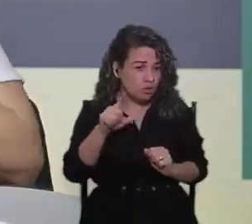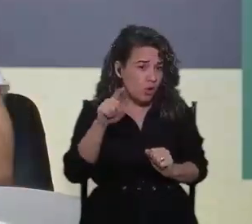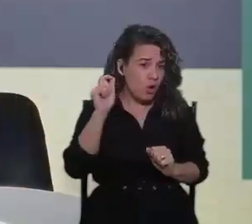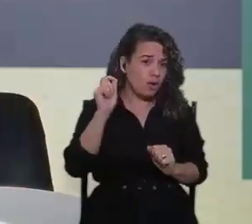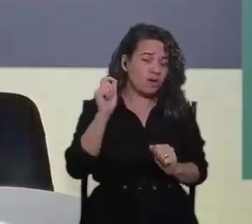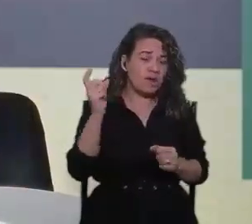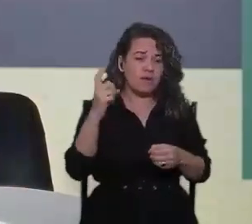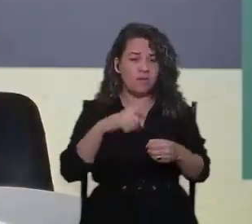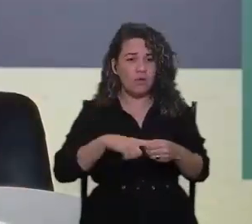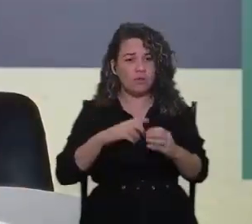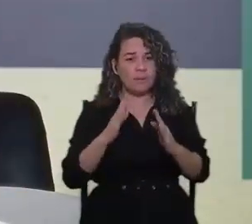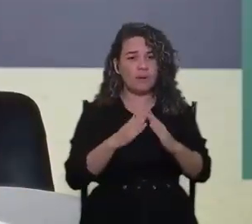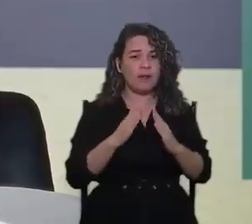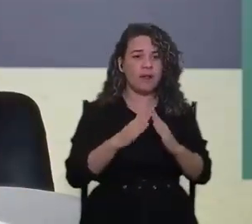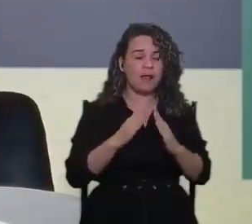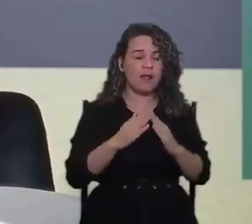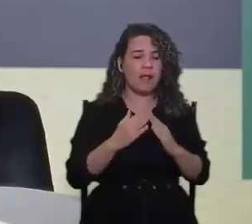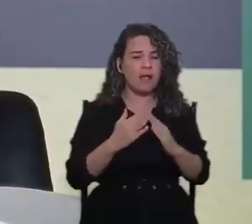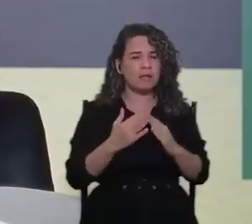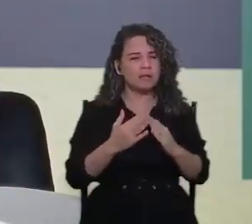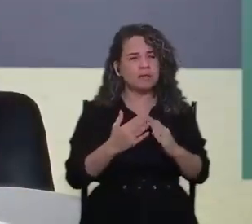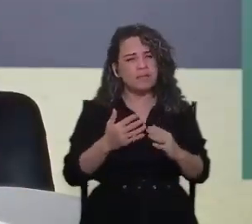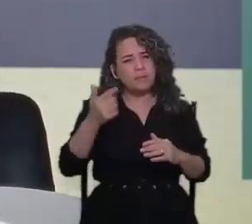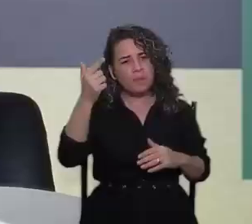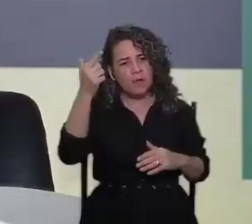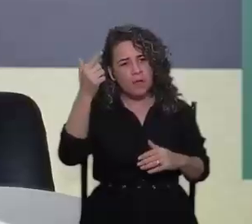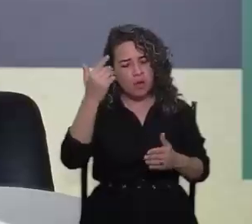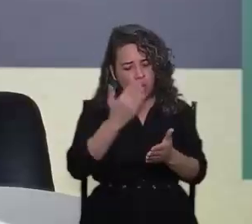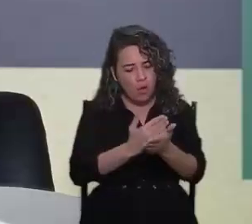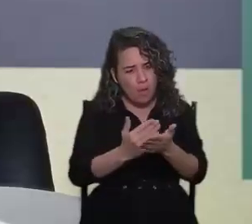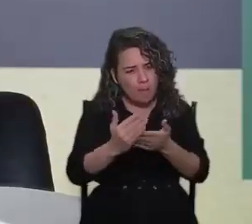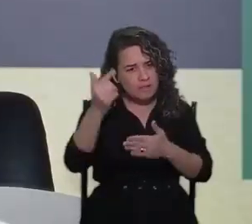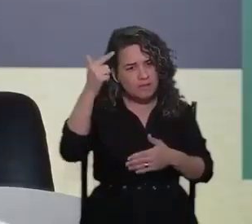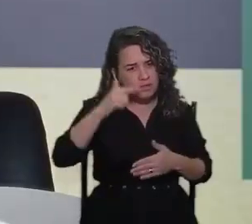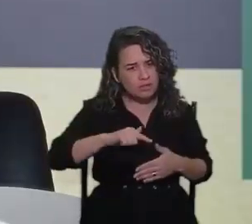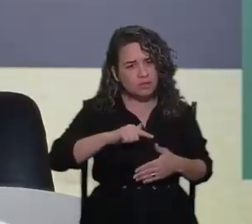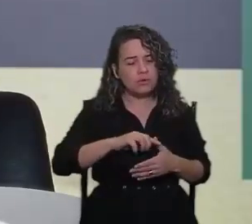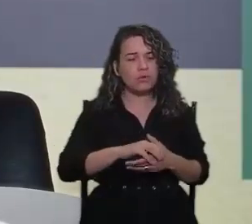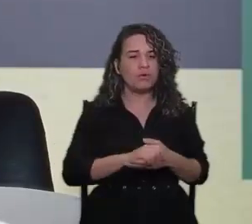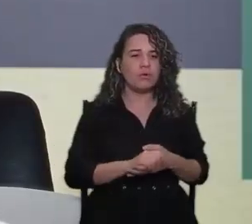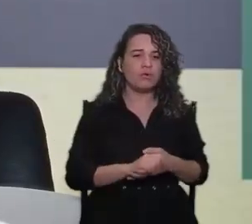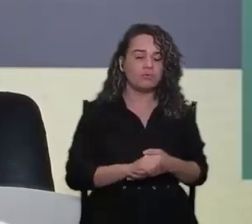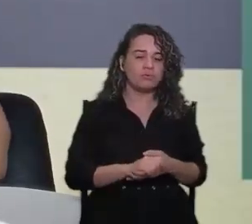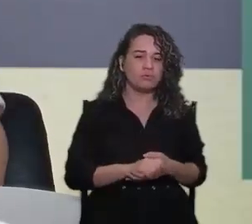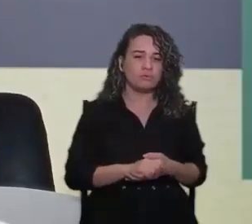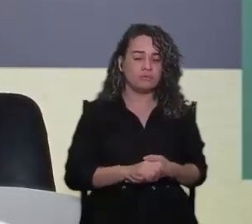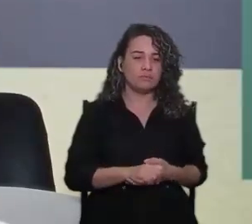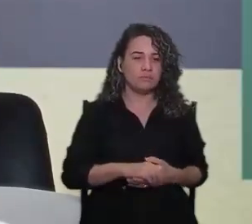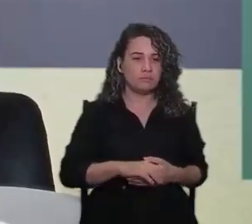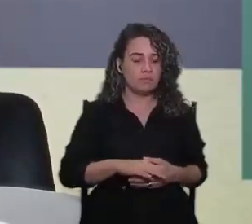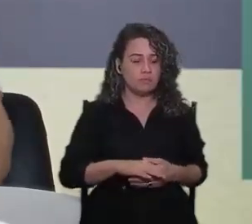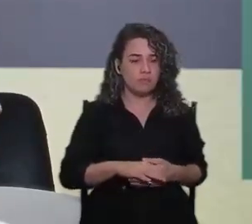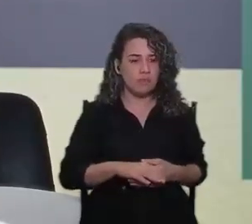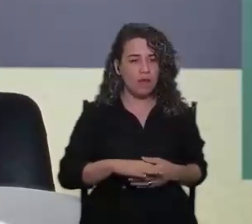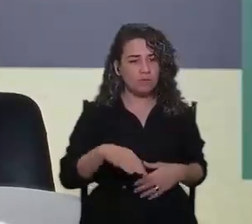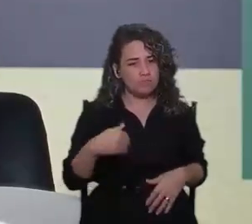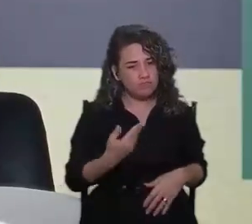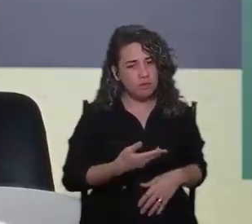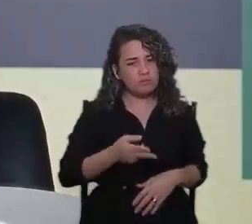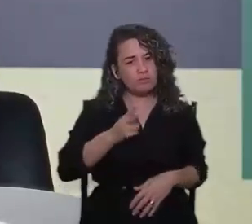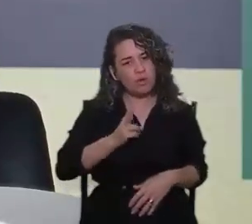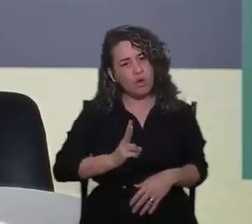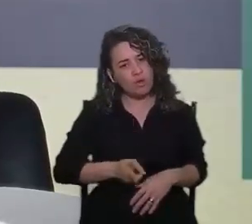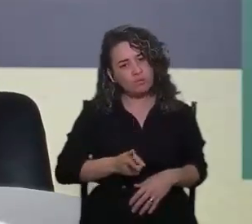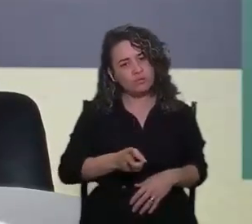casa, de recomeçar, de refazer caminhos, de reescrever. E assim a gente segue